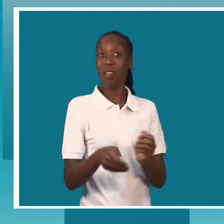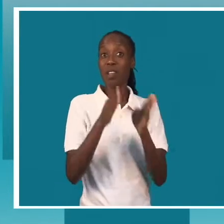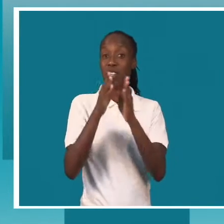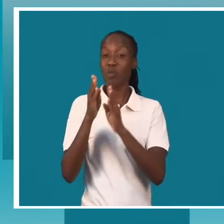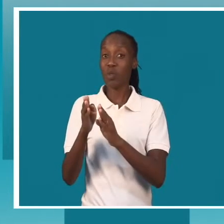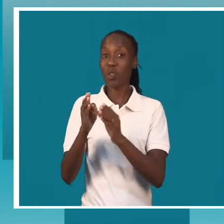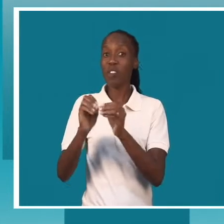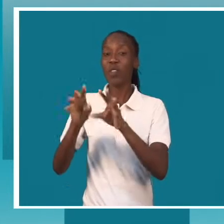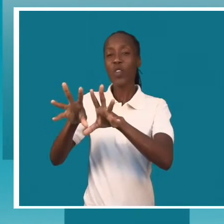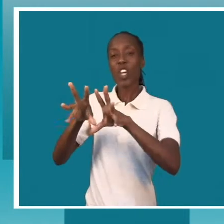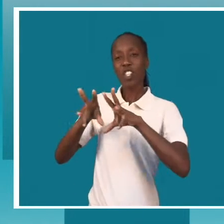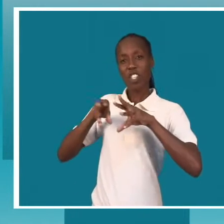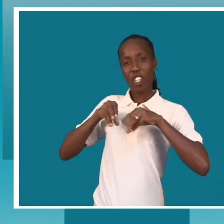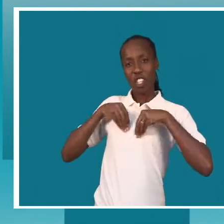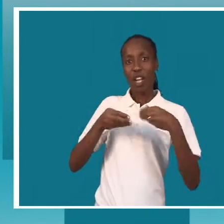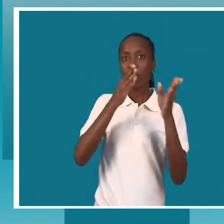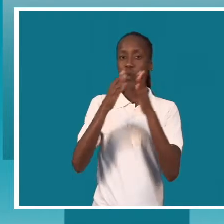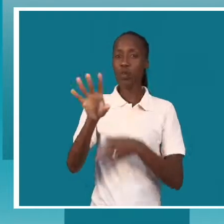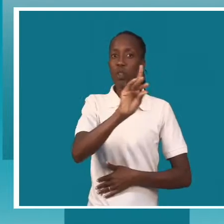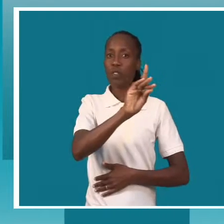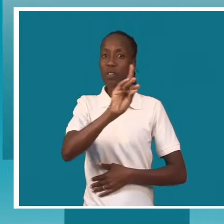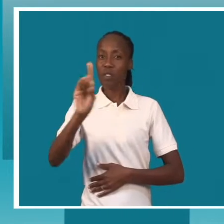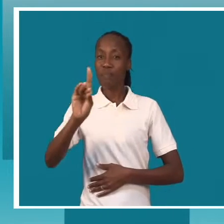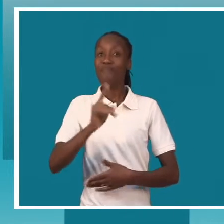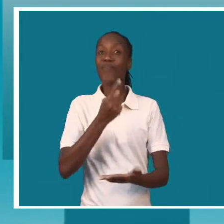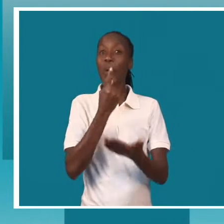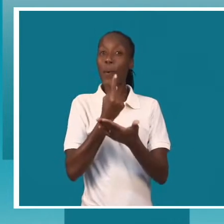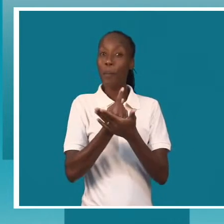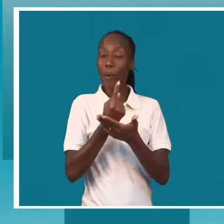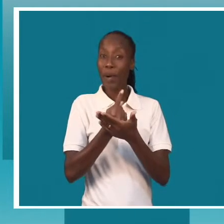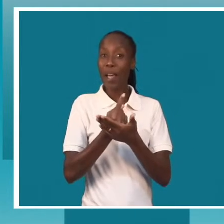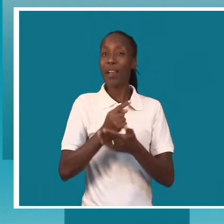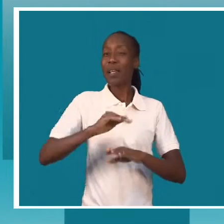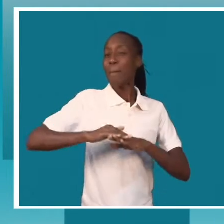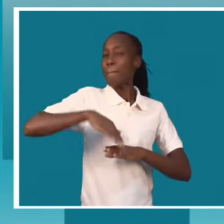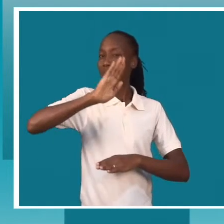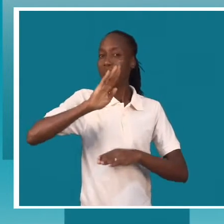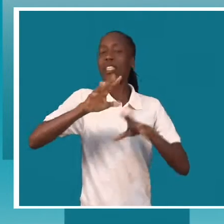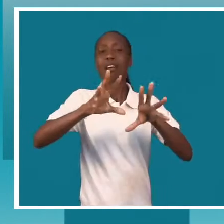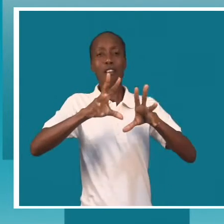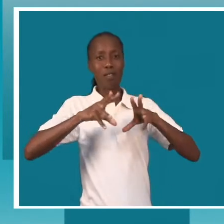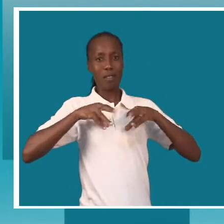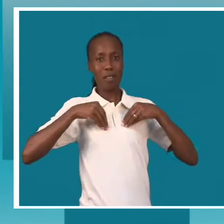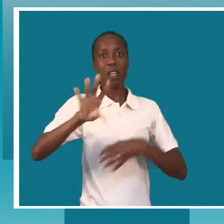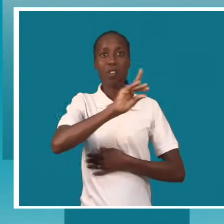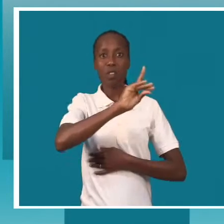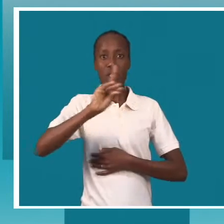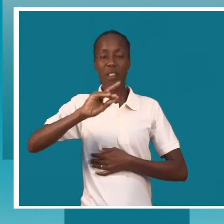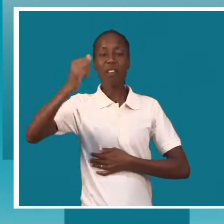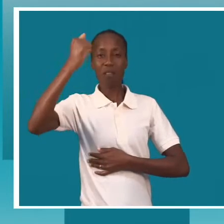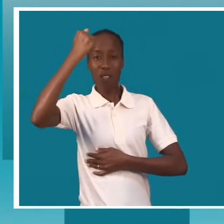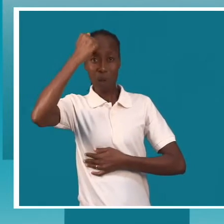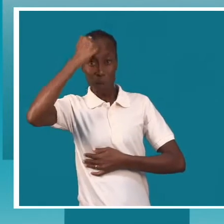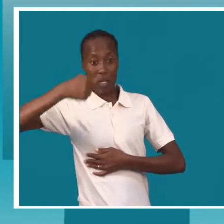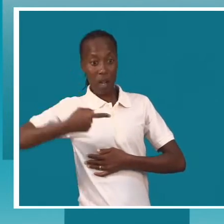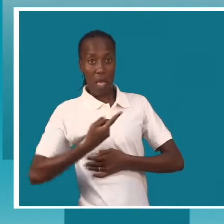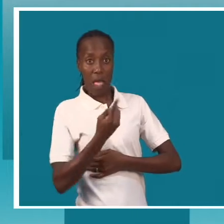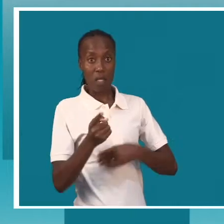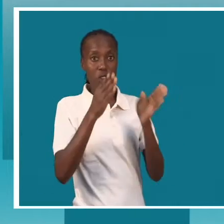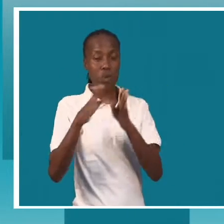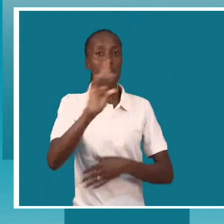tratamento e aceitação das pessoas com deficiência. O mais importante é aceitar a deficiência e reconhecer as pessoas